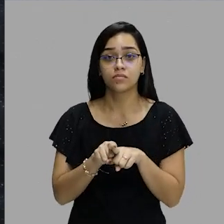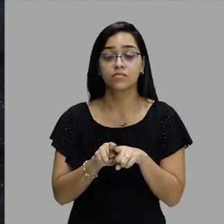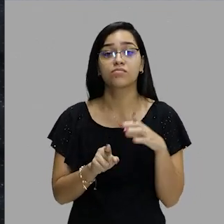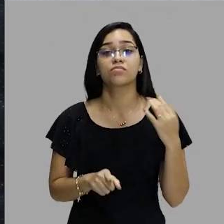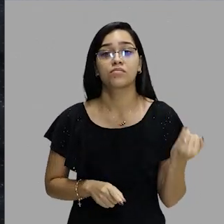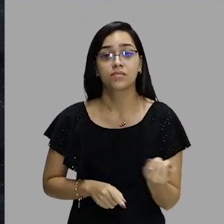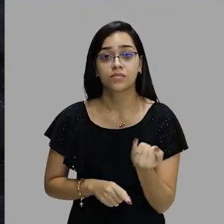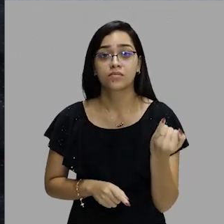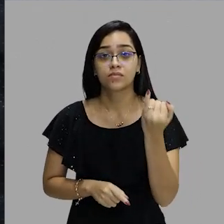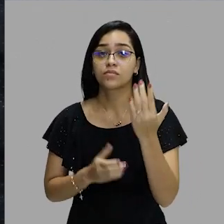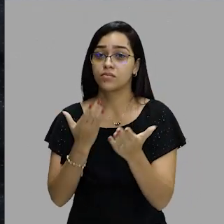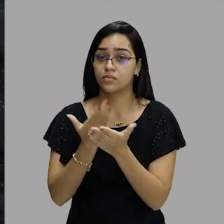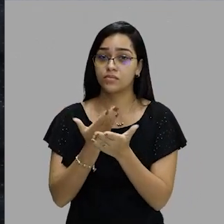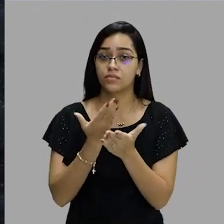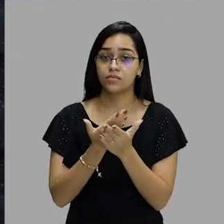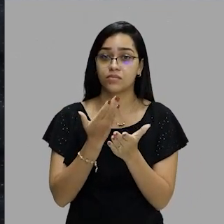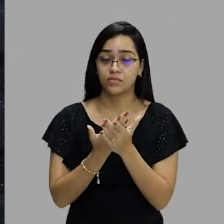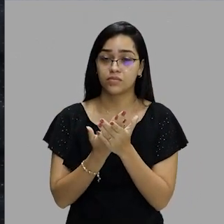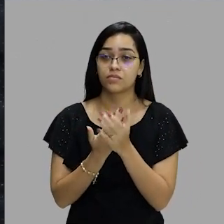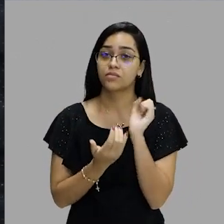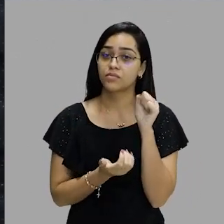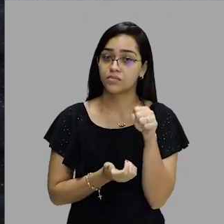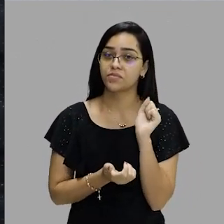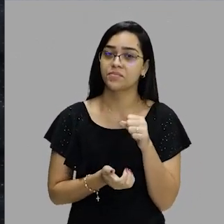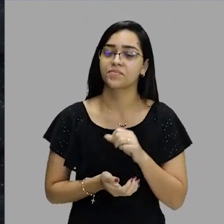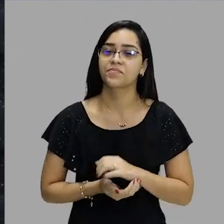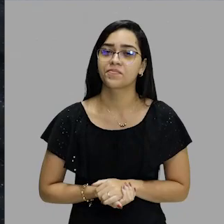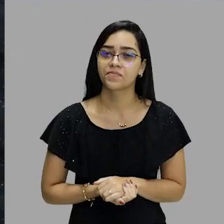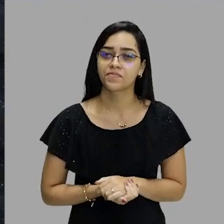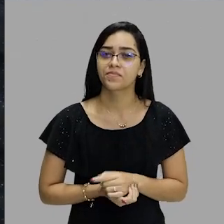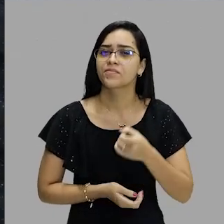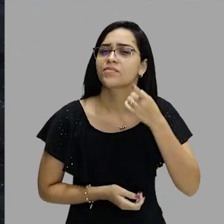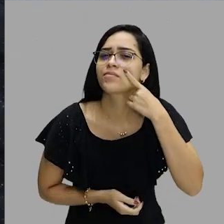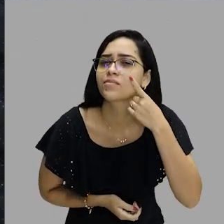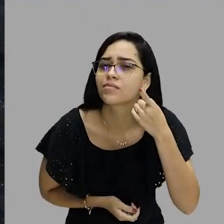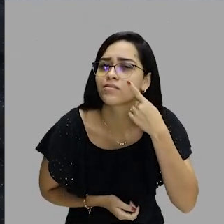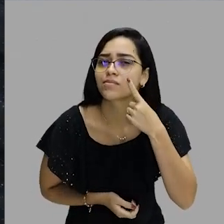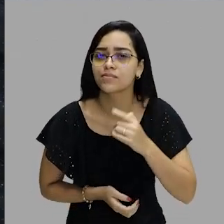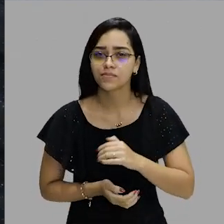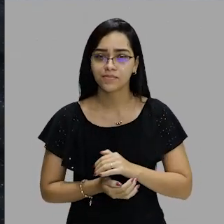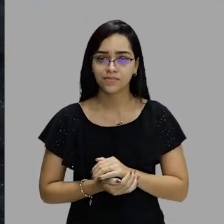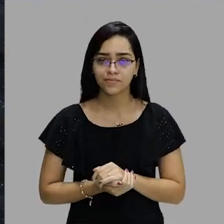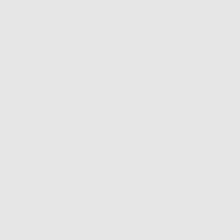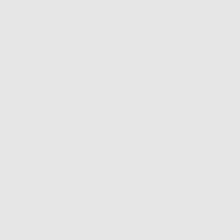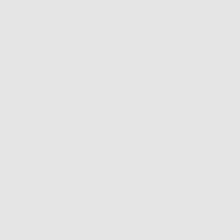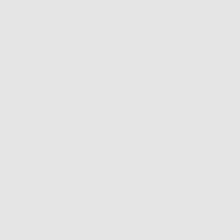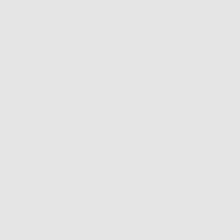muito importante estudarmos ainda um pouco mais. Compliquei?